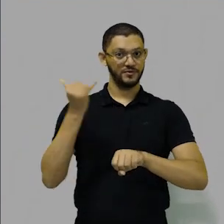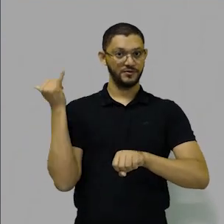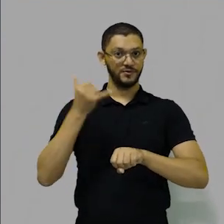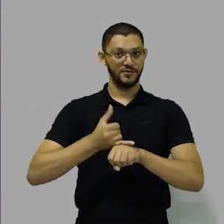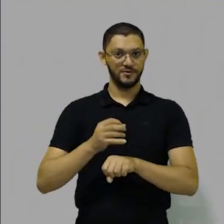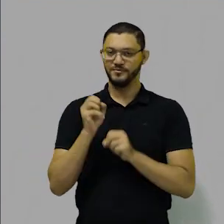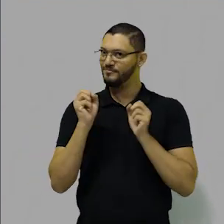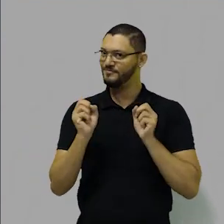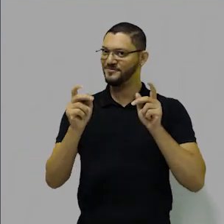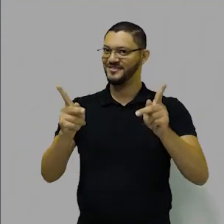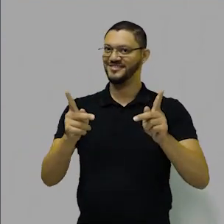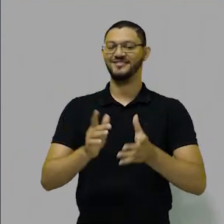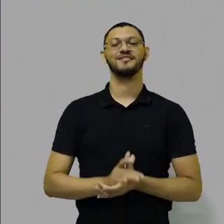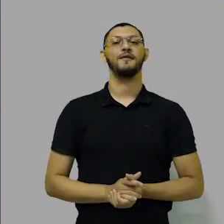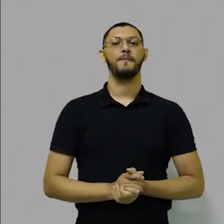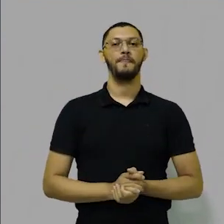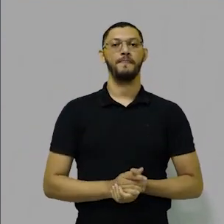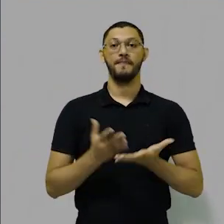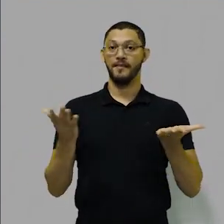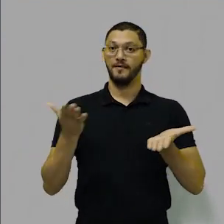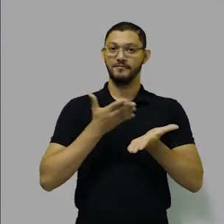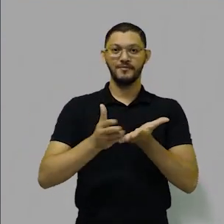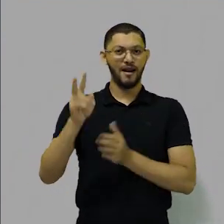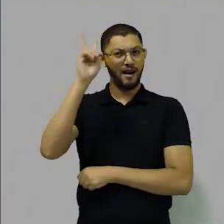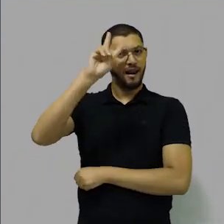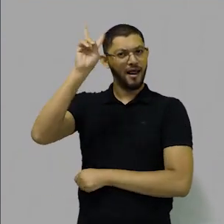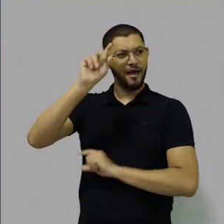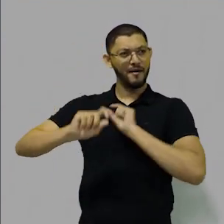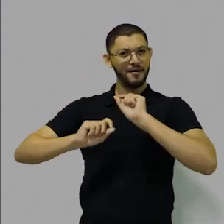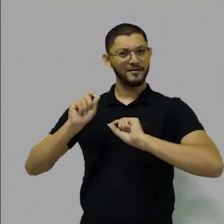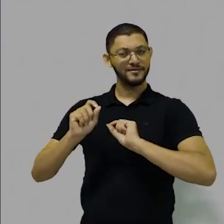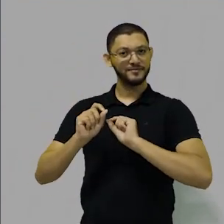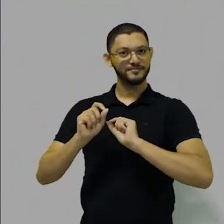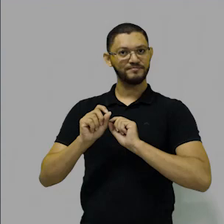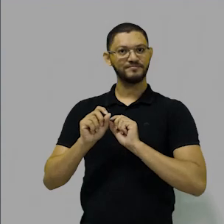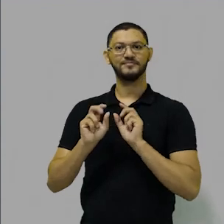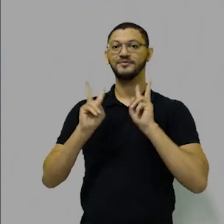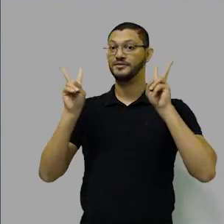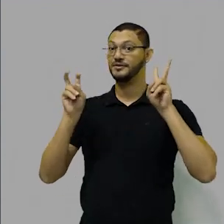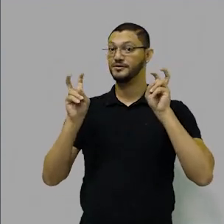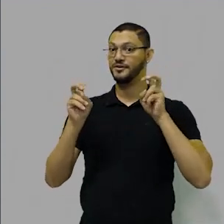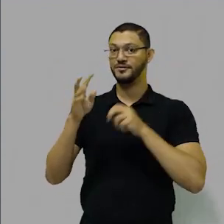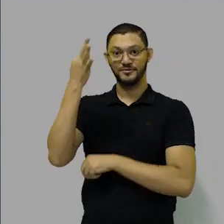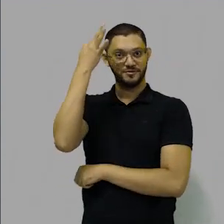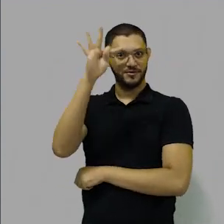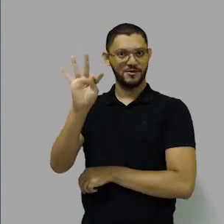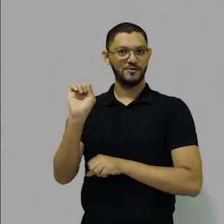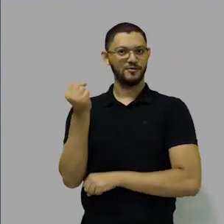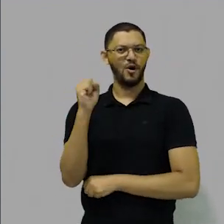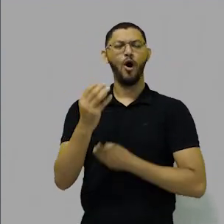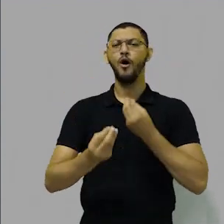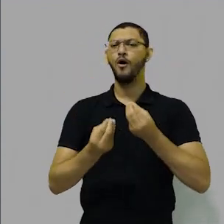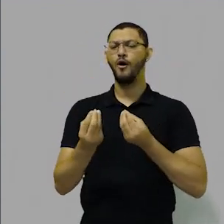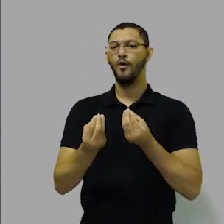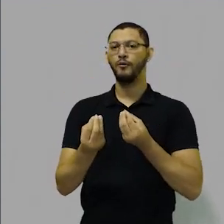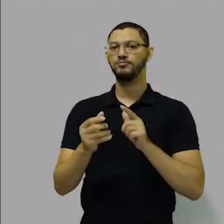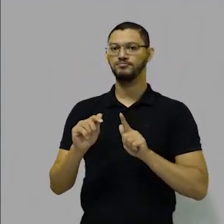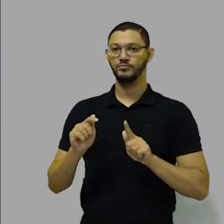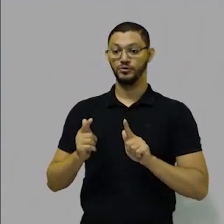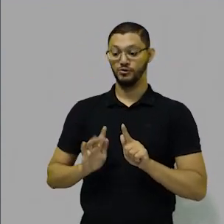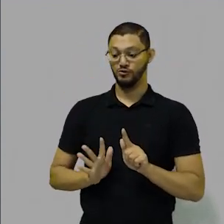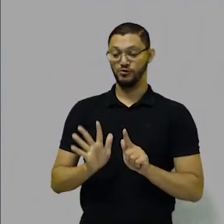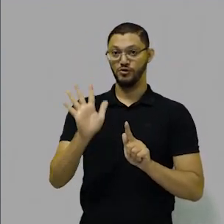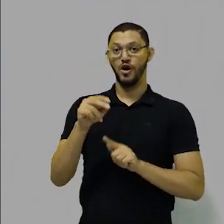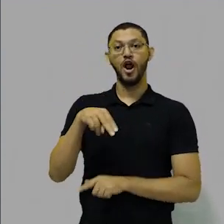bem? No entanto, vamos recordar sobre a teoria do octeto. Vamos falar dos gases